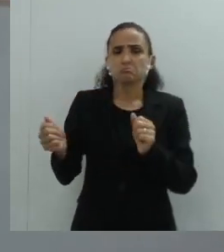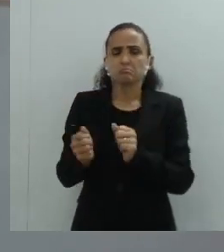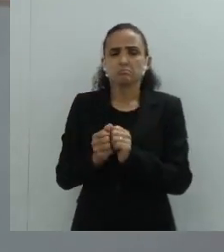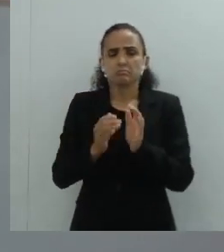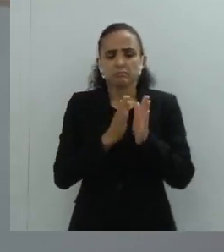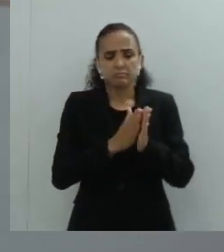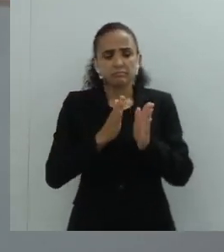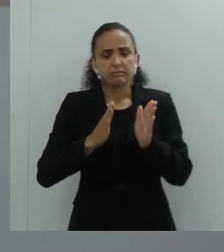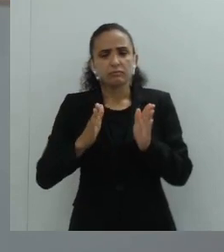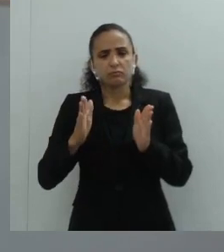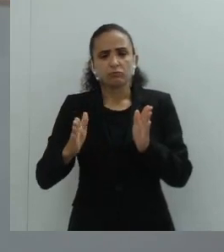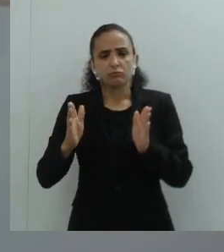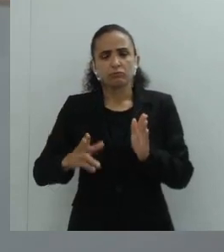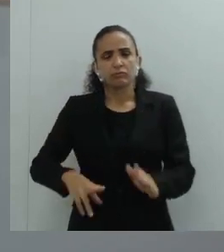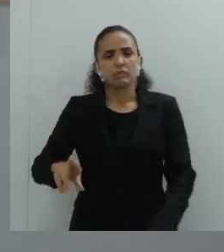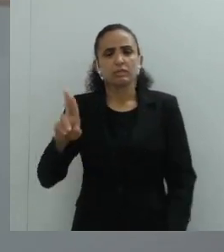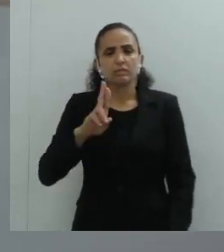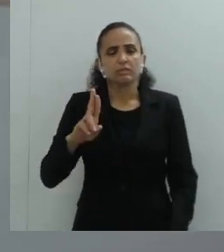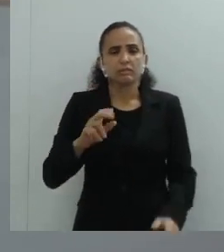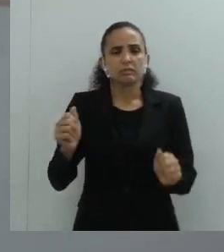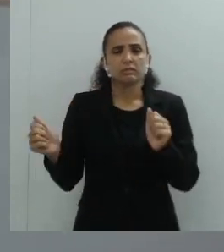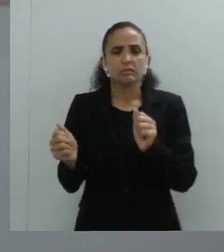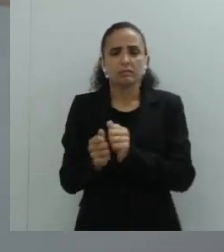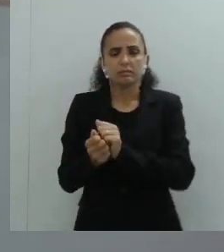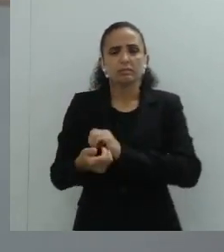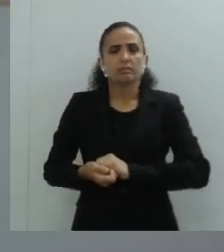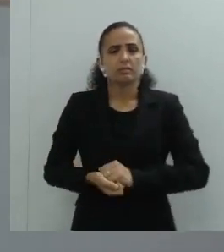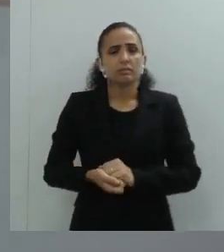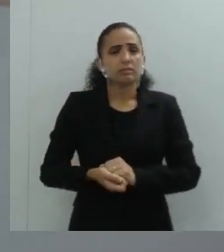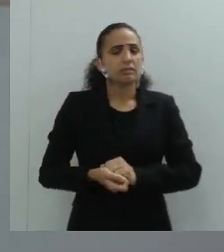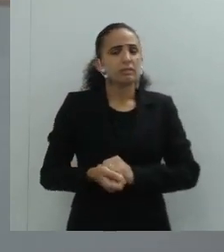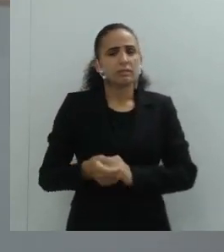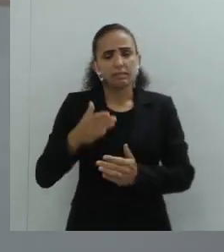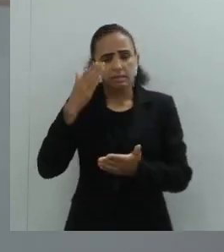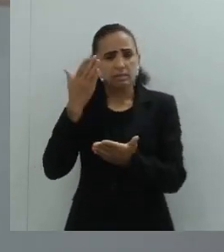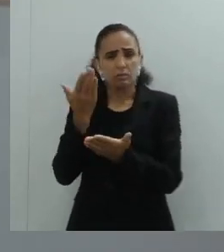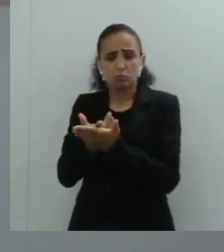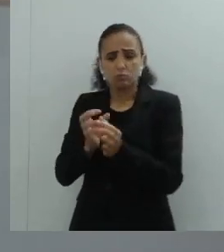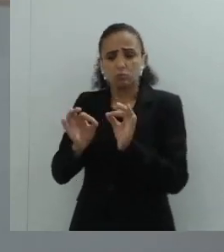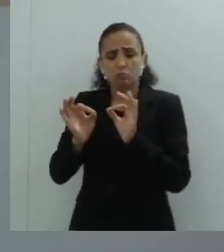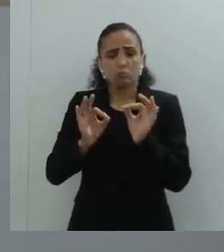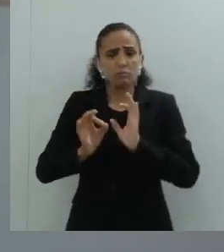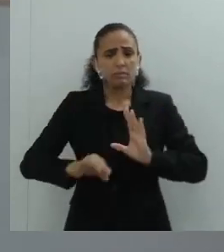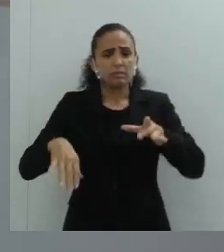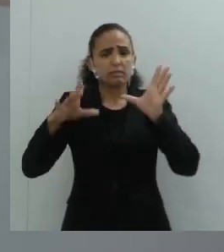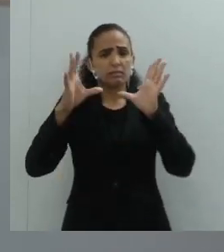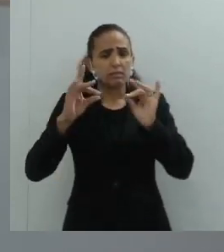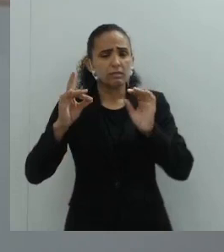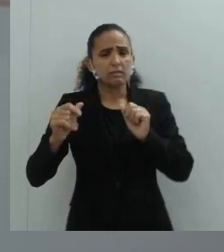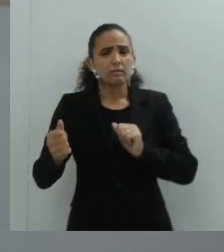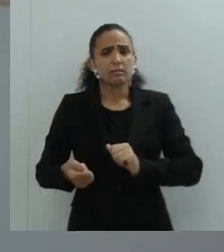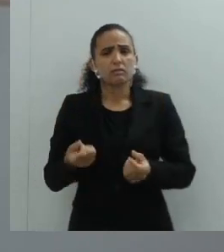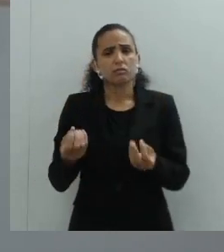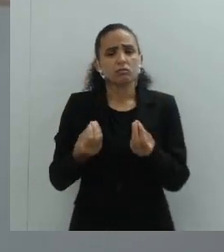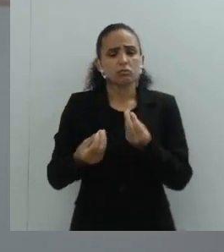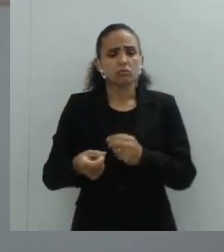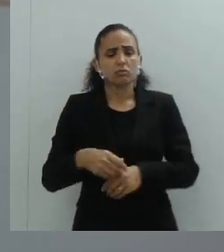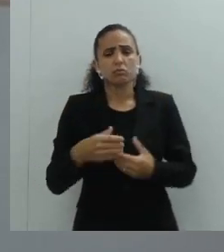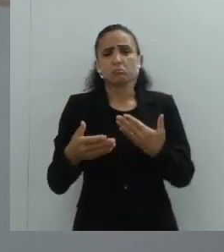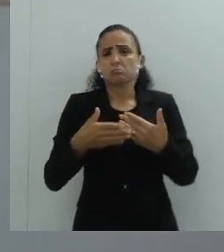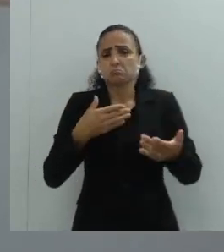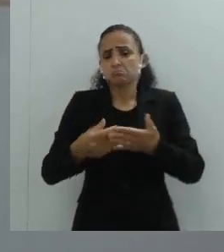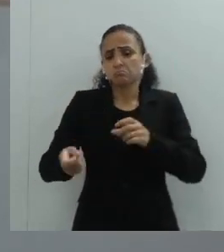em pleno funcionamento e, sem dúvida, resguardado, porque é uma arquitetura de fazer inveja a qualquer